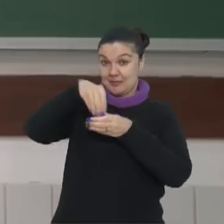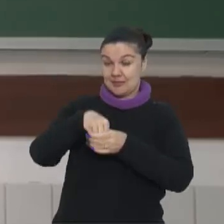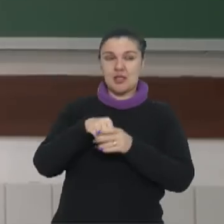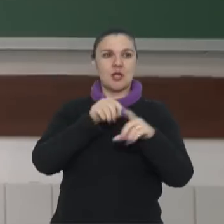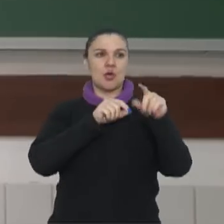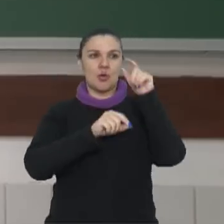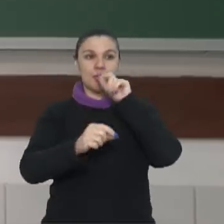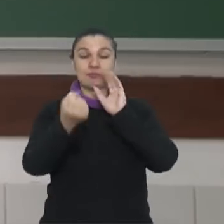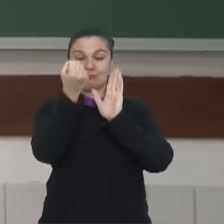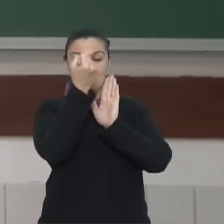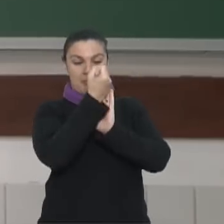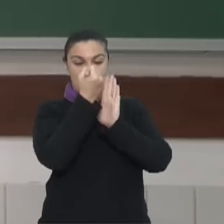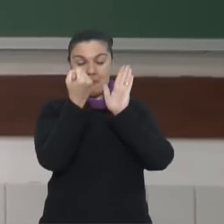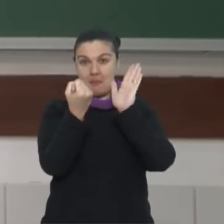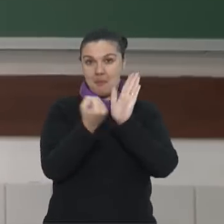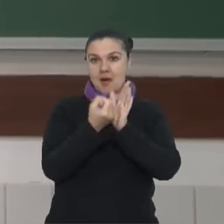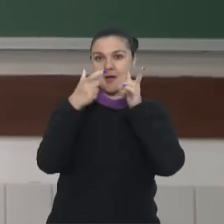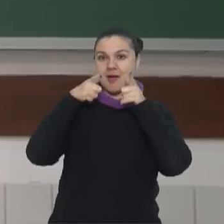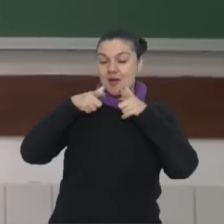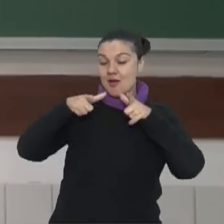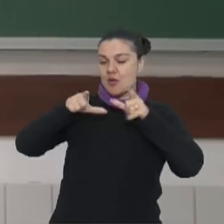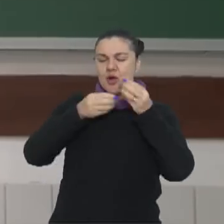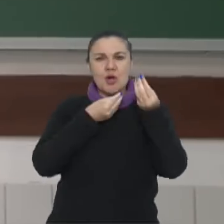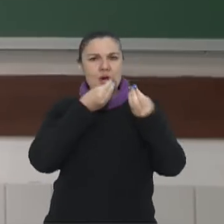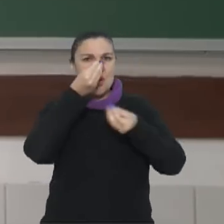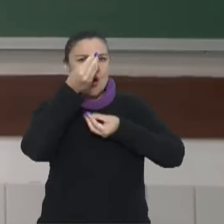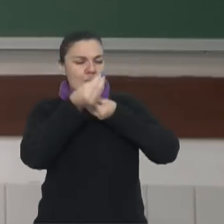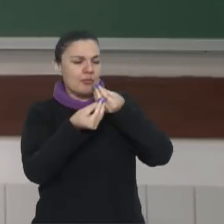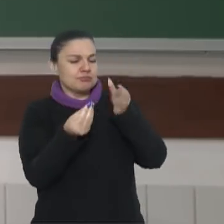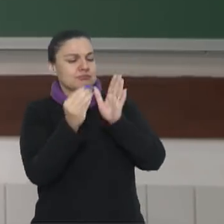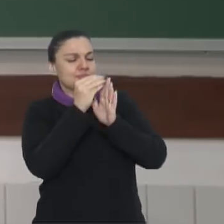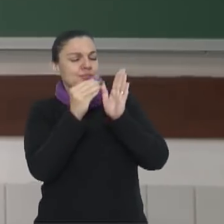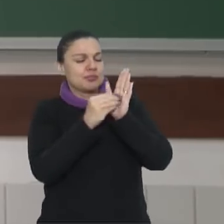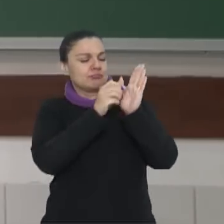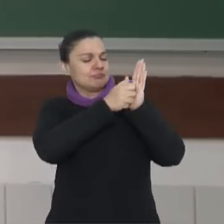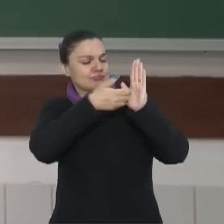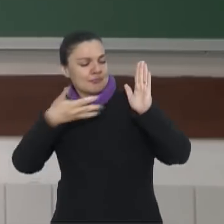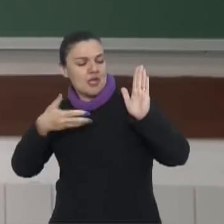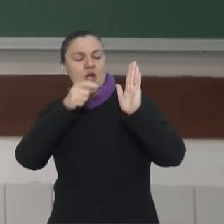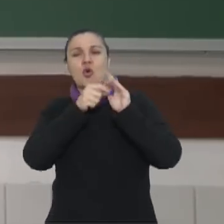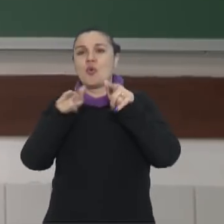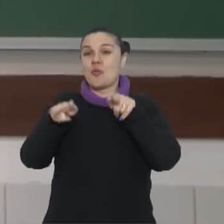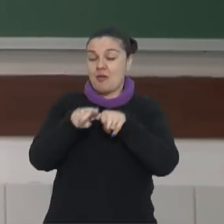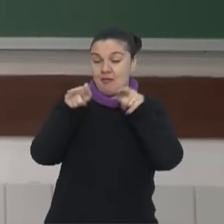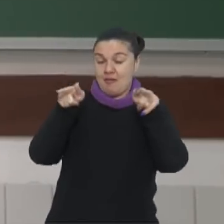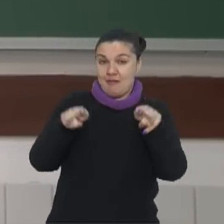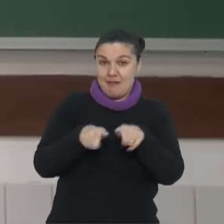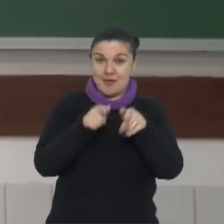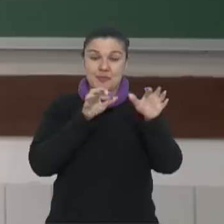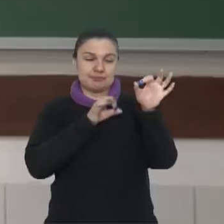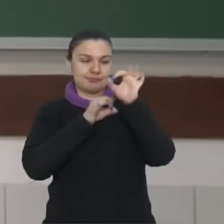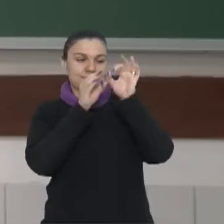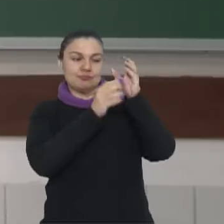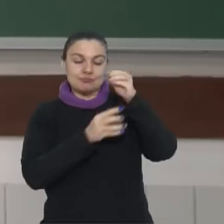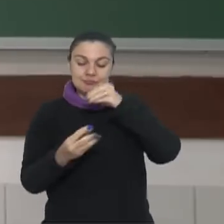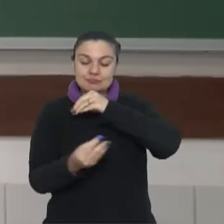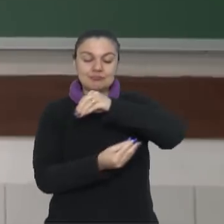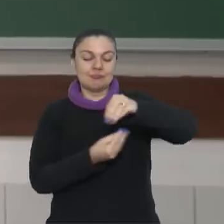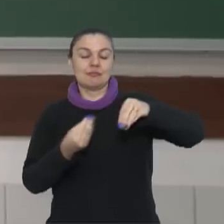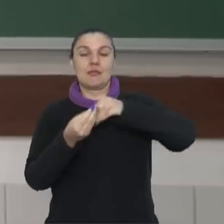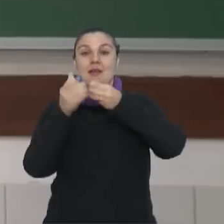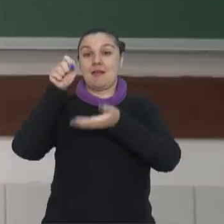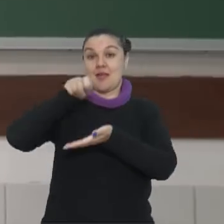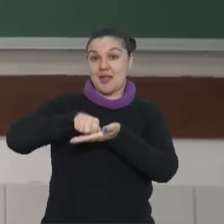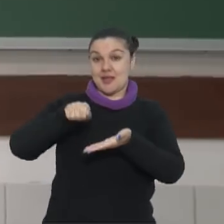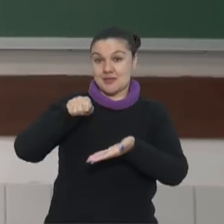questão, as marcas de linguagem. Que linguagem, que aspectos, que classes gramaticais, tudo isso está envolvido no